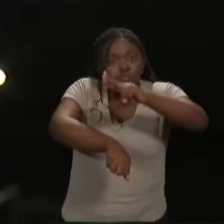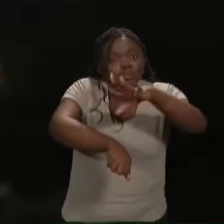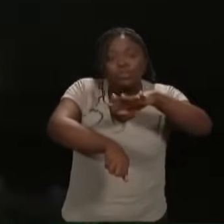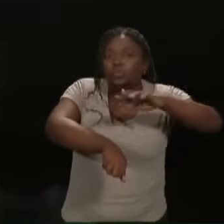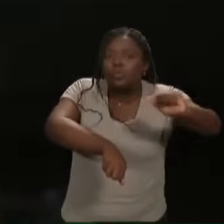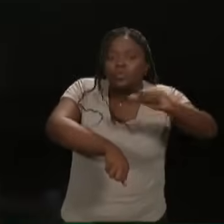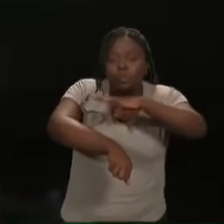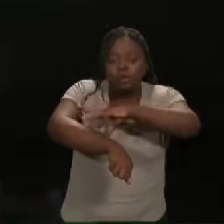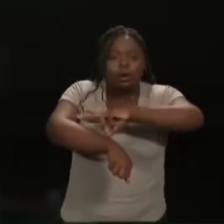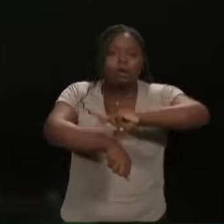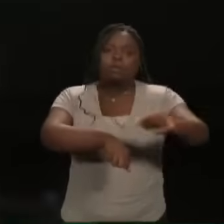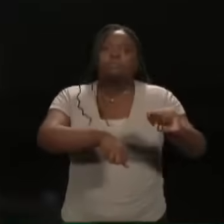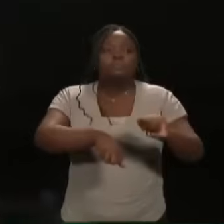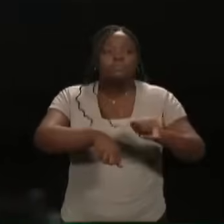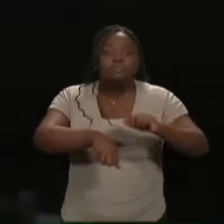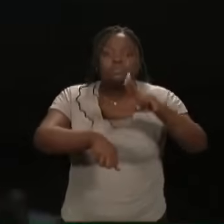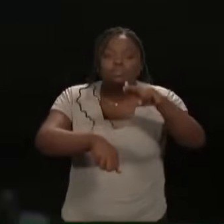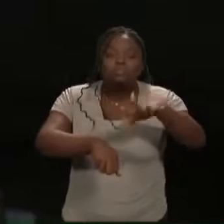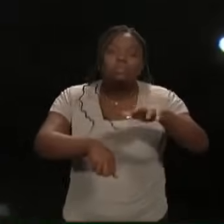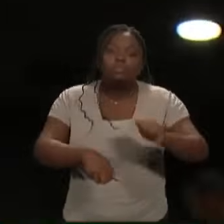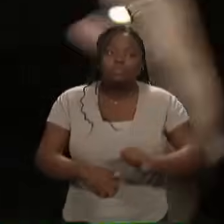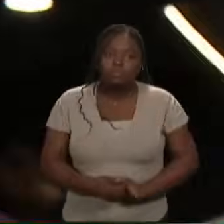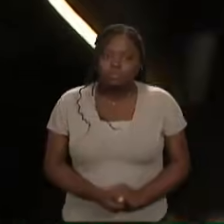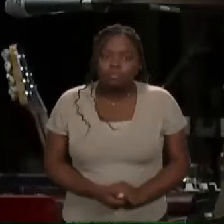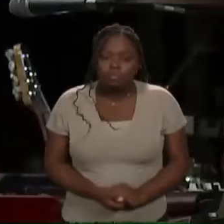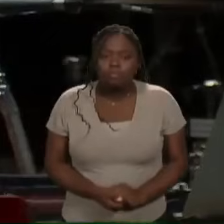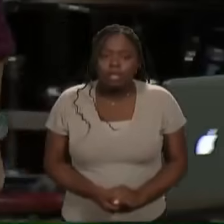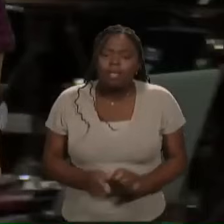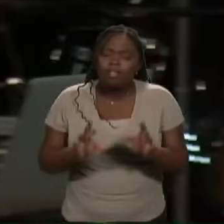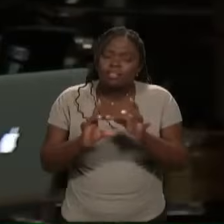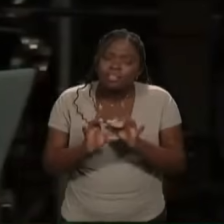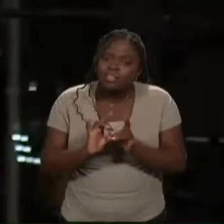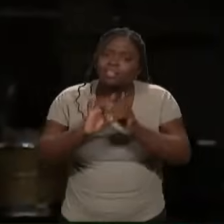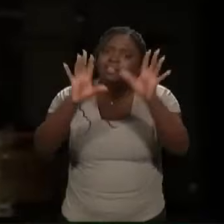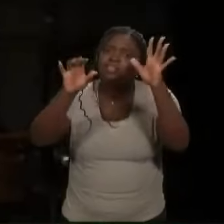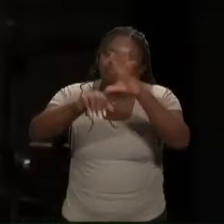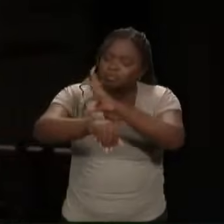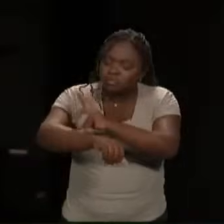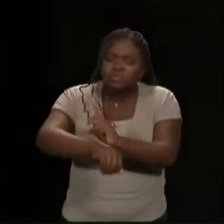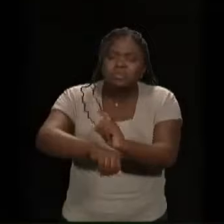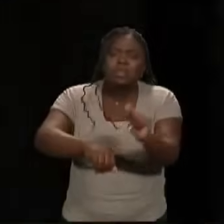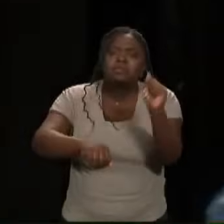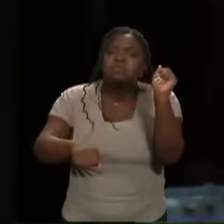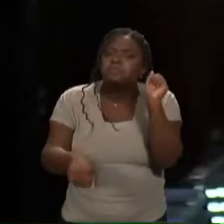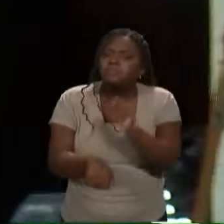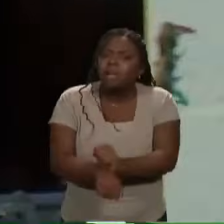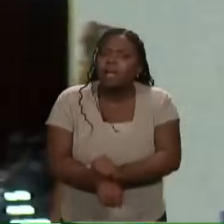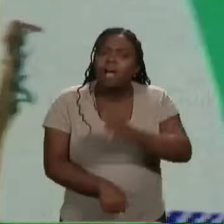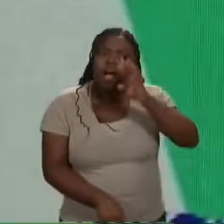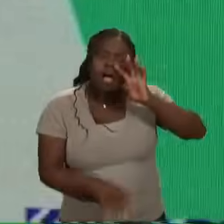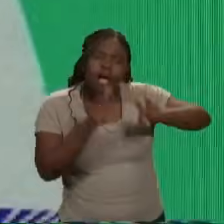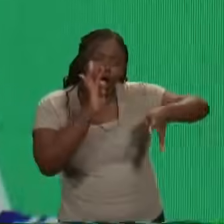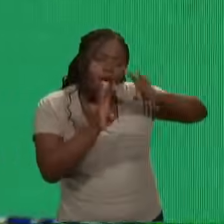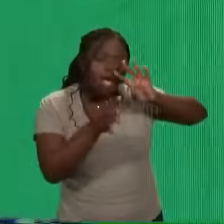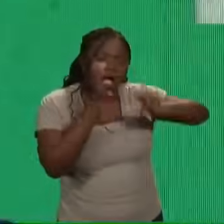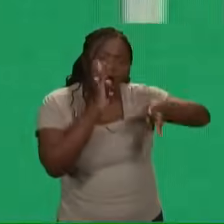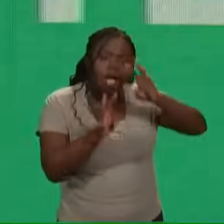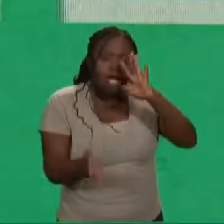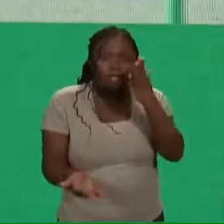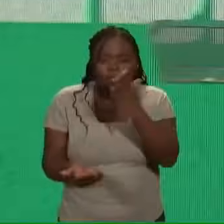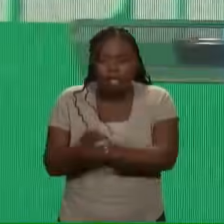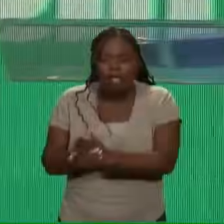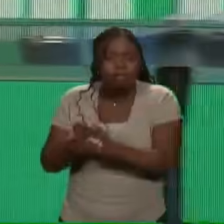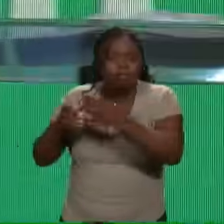sara. Nunca sara. Deixa sarar. Para de jogar na cara. Joga fora esse arquivo